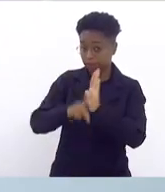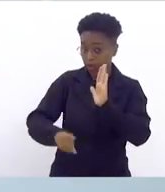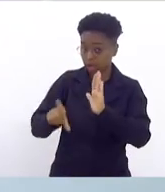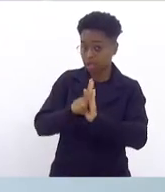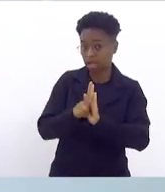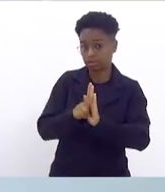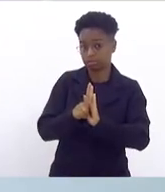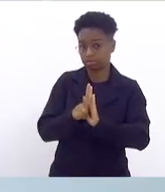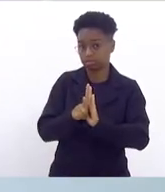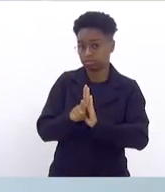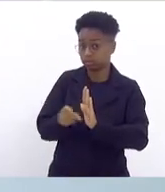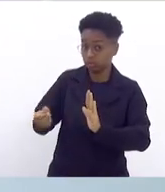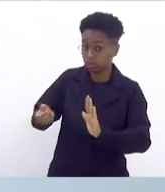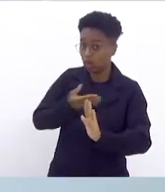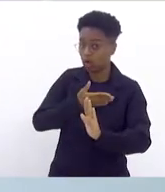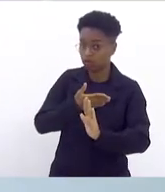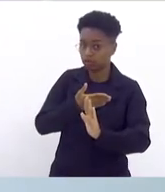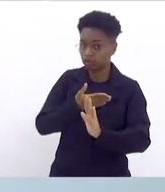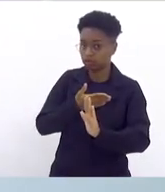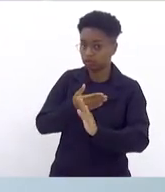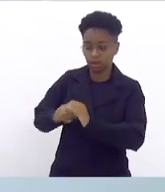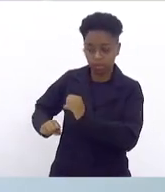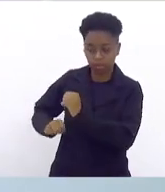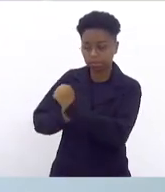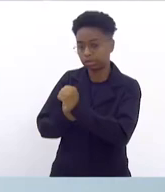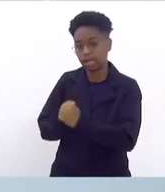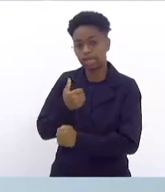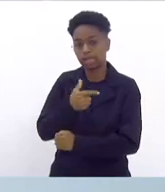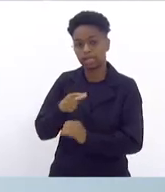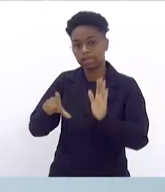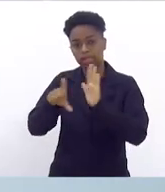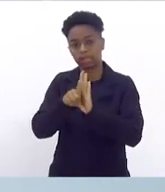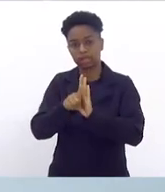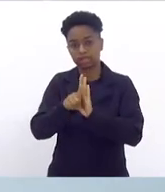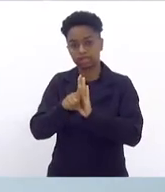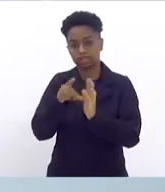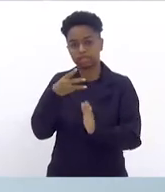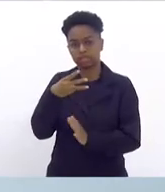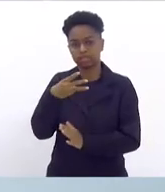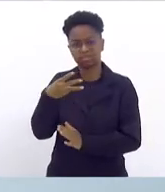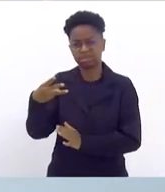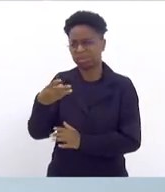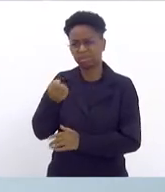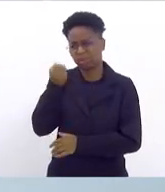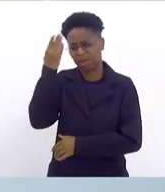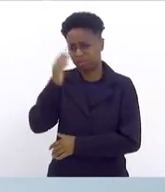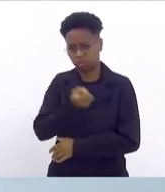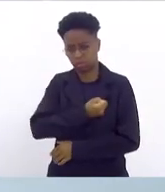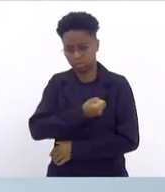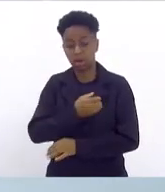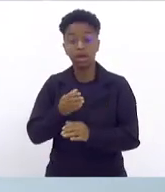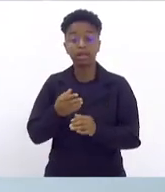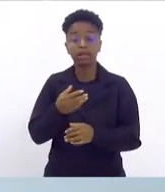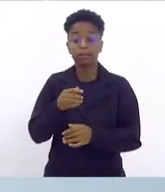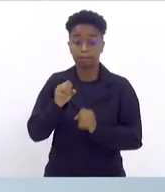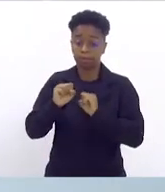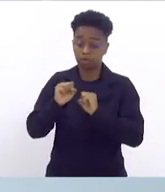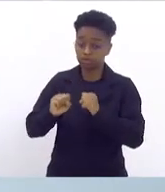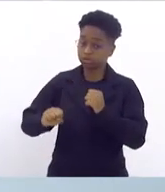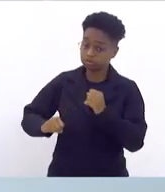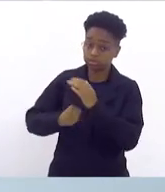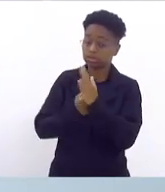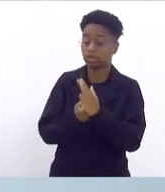lei que revogue a lei 3.000 e não sei o quê, revogue o